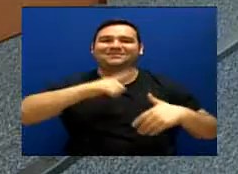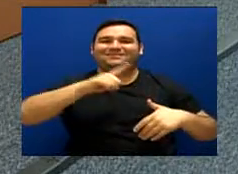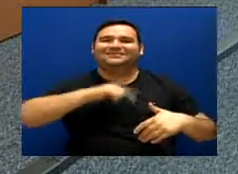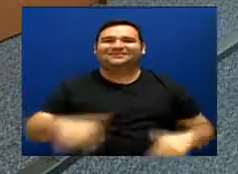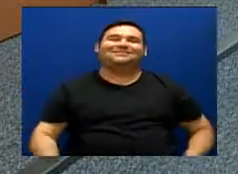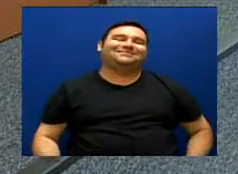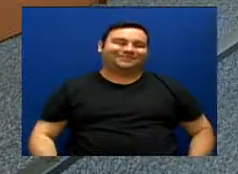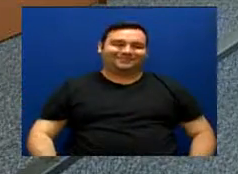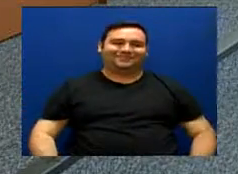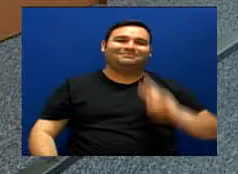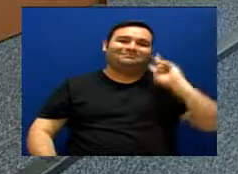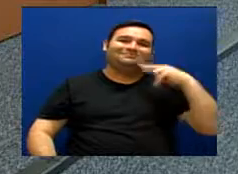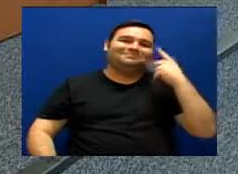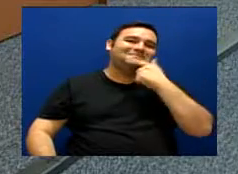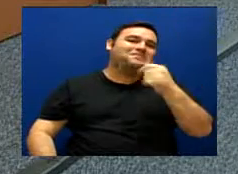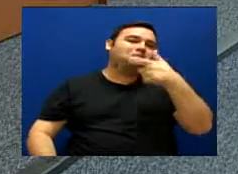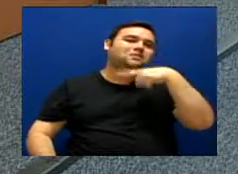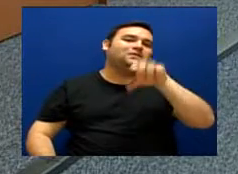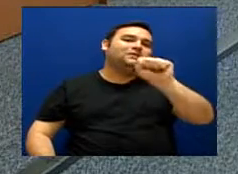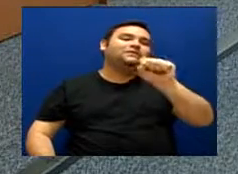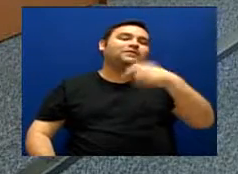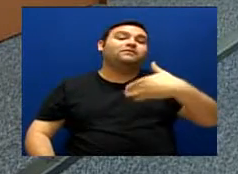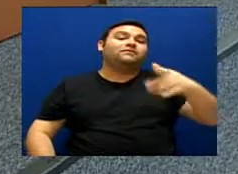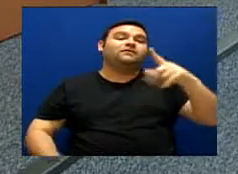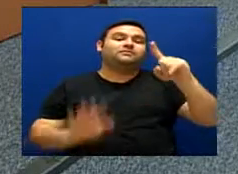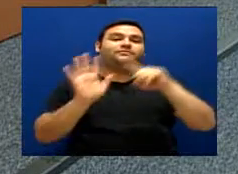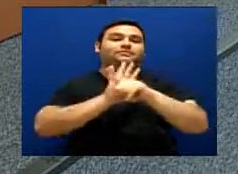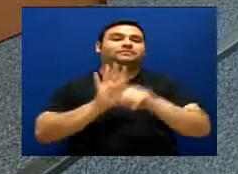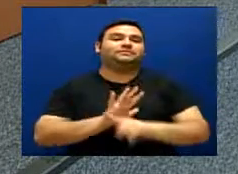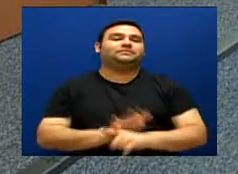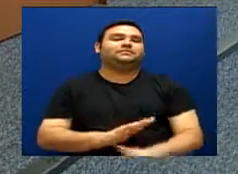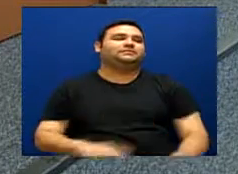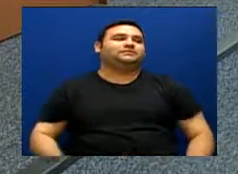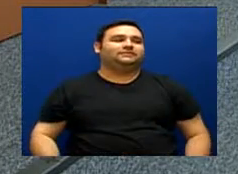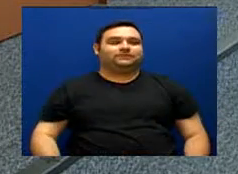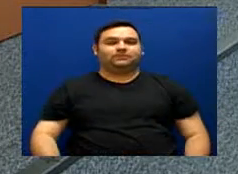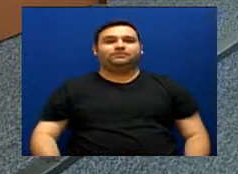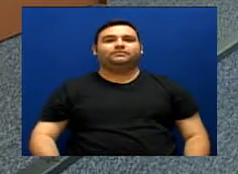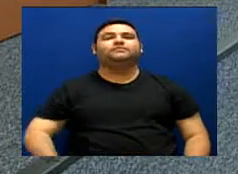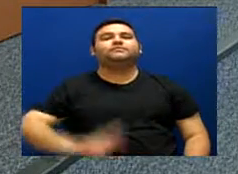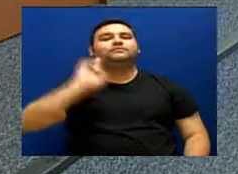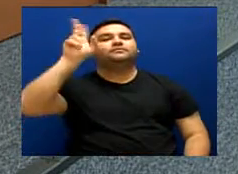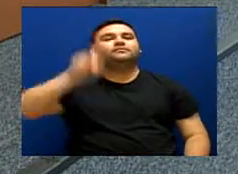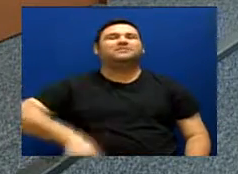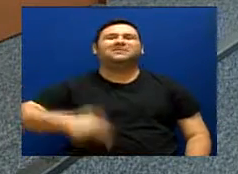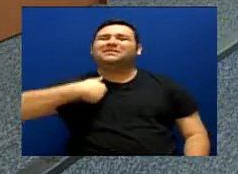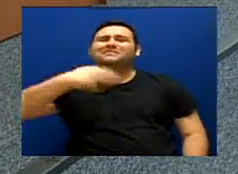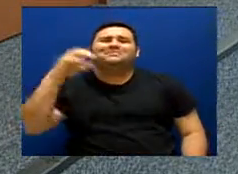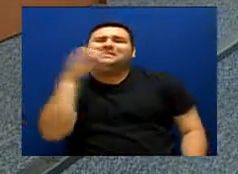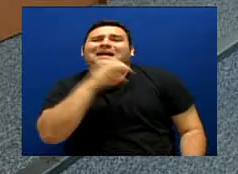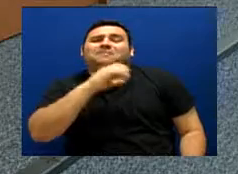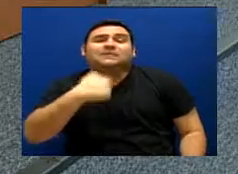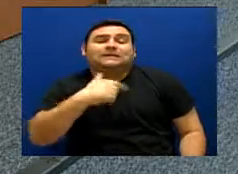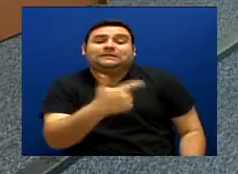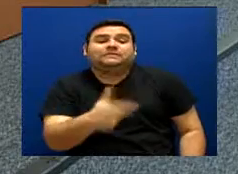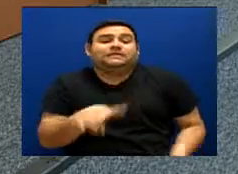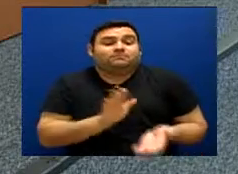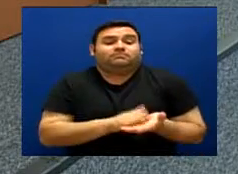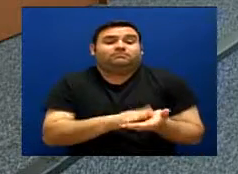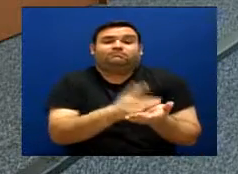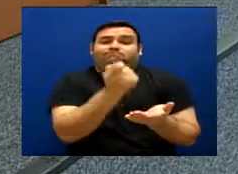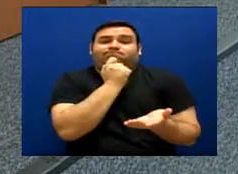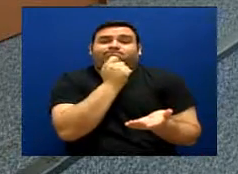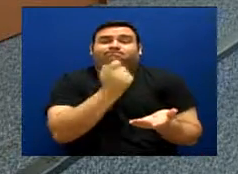Lembrar o Renan também. O vereador Luiz Santos vai falar no requerimento. Senhor presidente, bem rapidinho, eu não fiz um voto